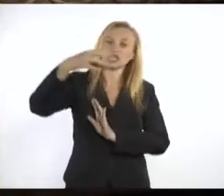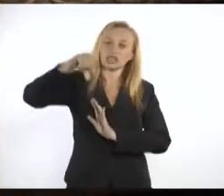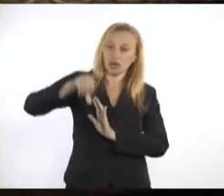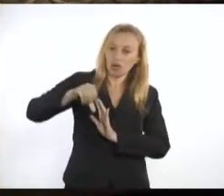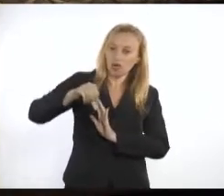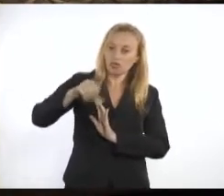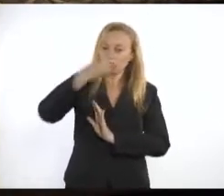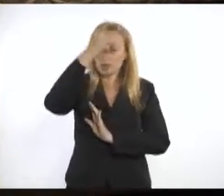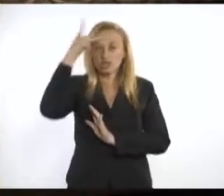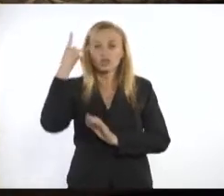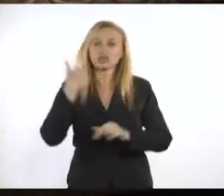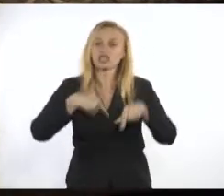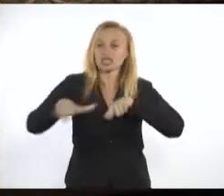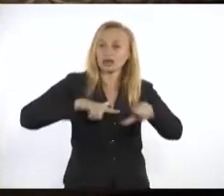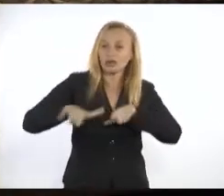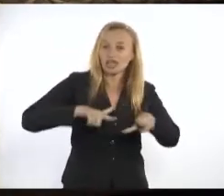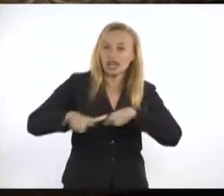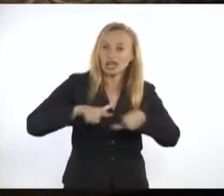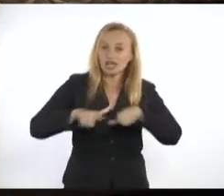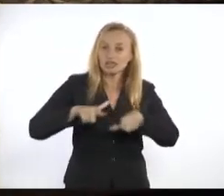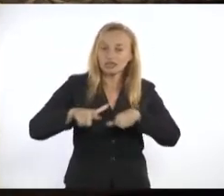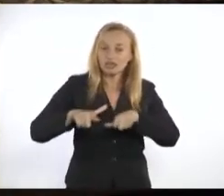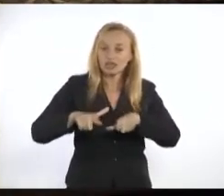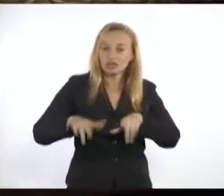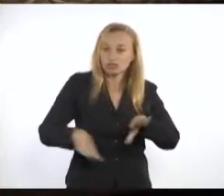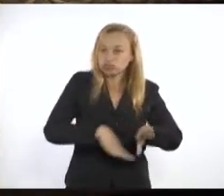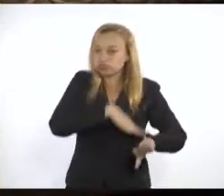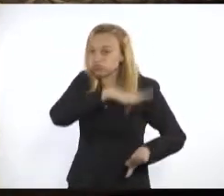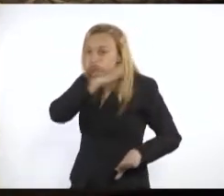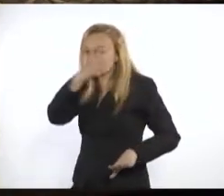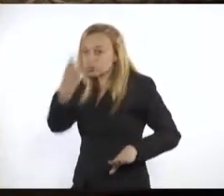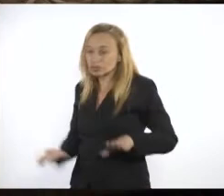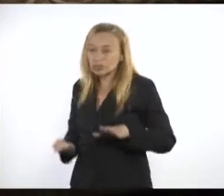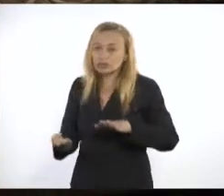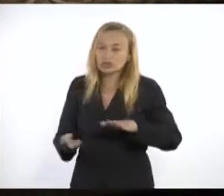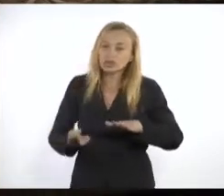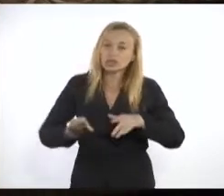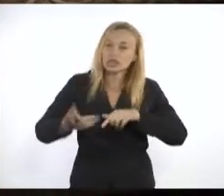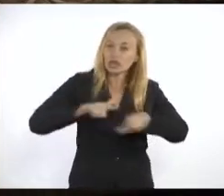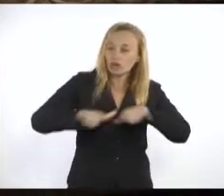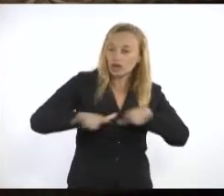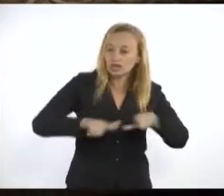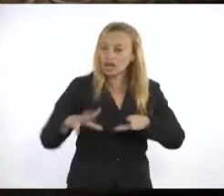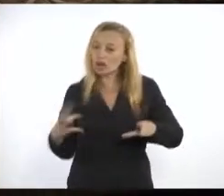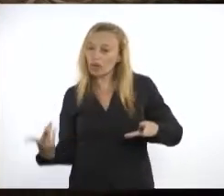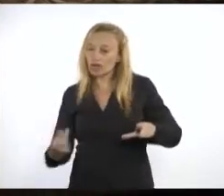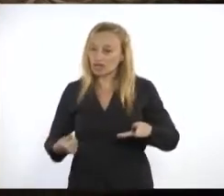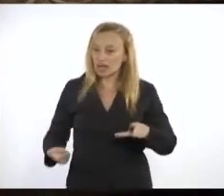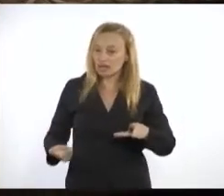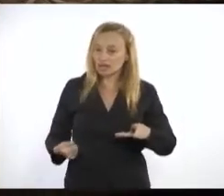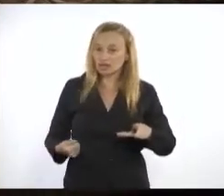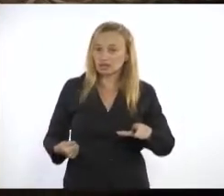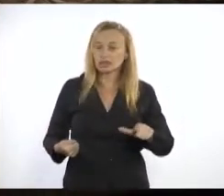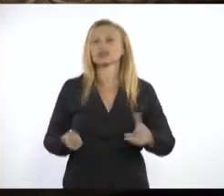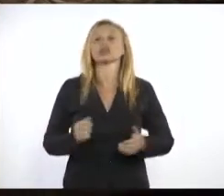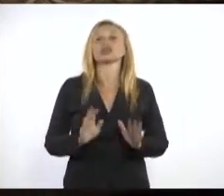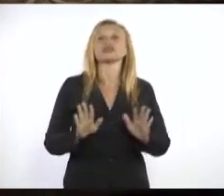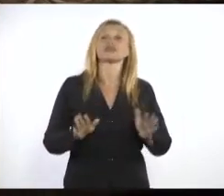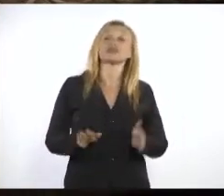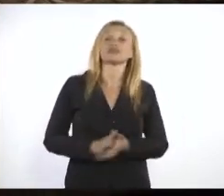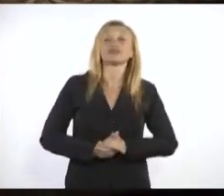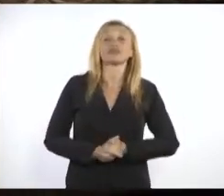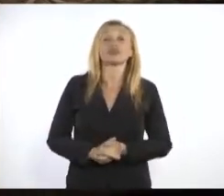funcionários que trabalhavam diretamente no tratamento e controle da qualidade da água. Ou